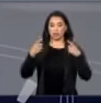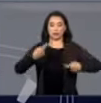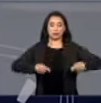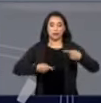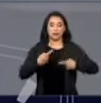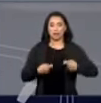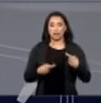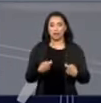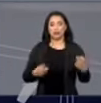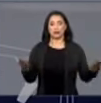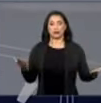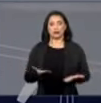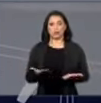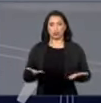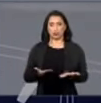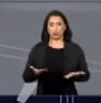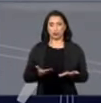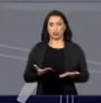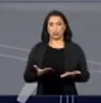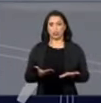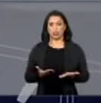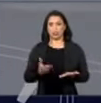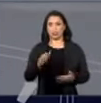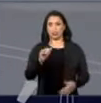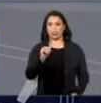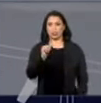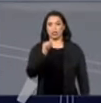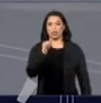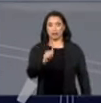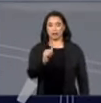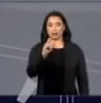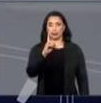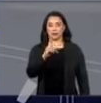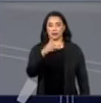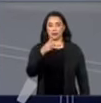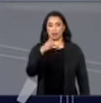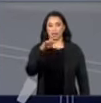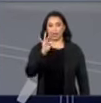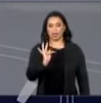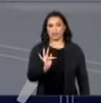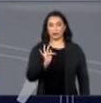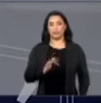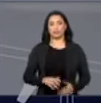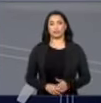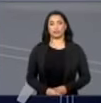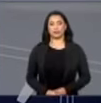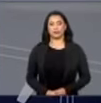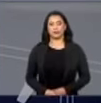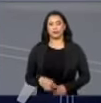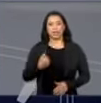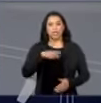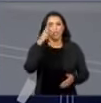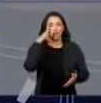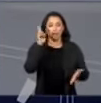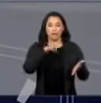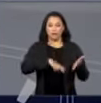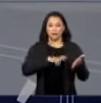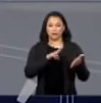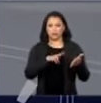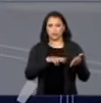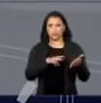de descumprimento de preceito fundamental número 614. Eu li,